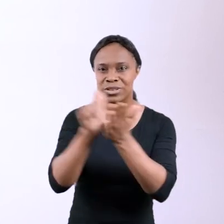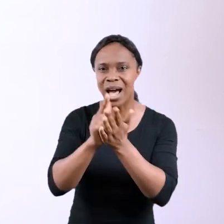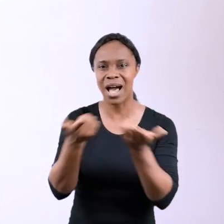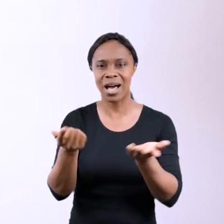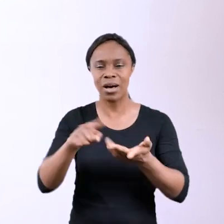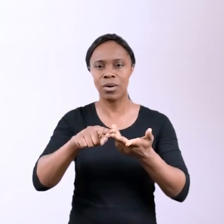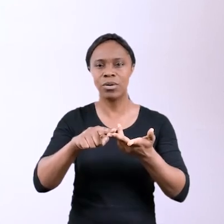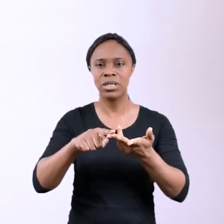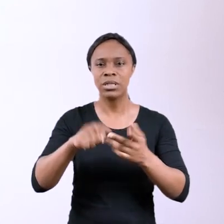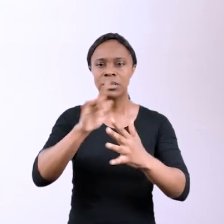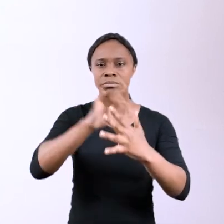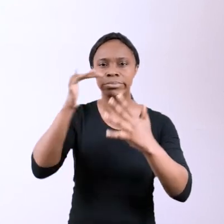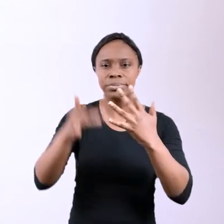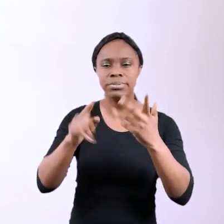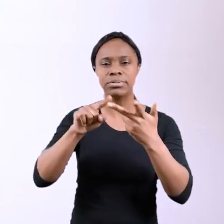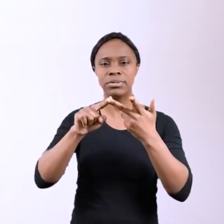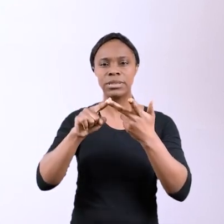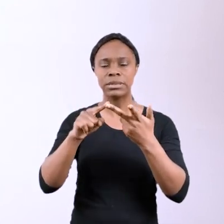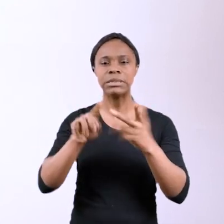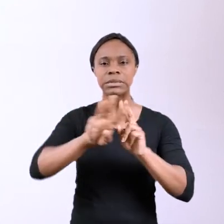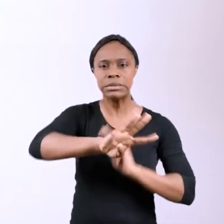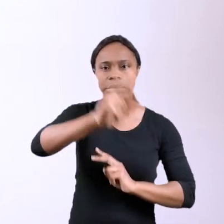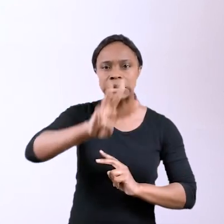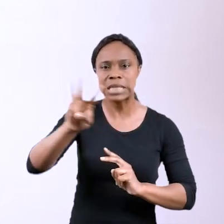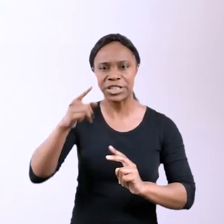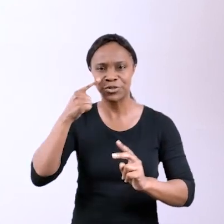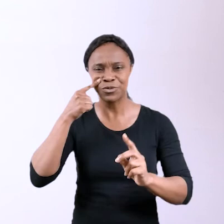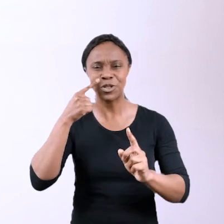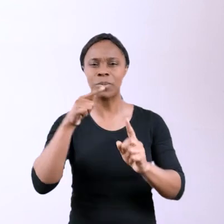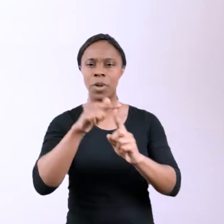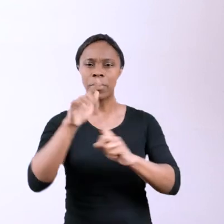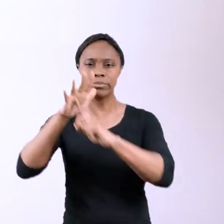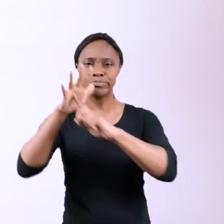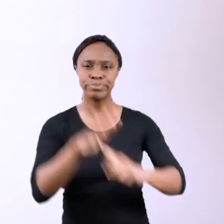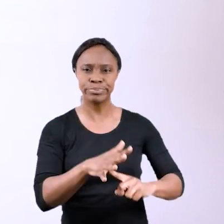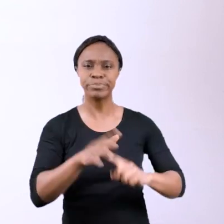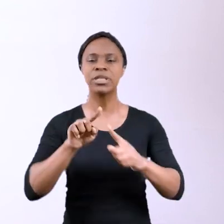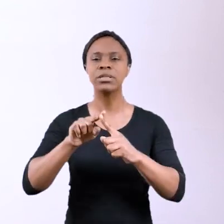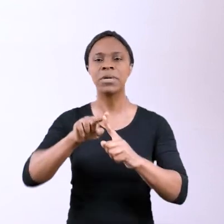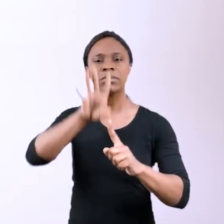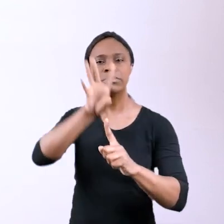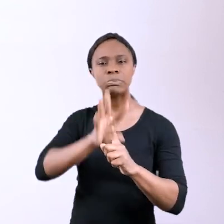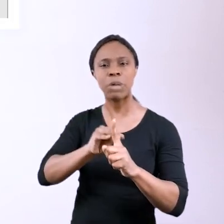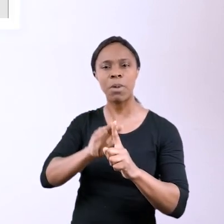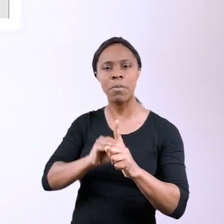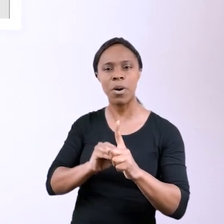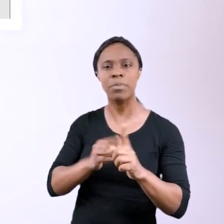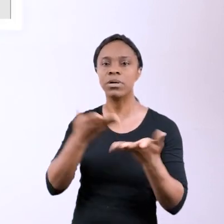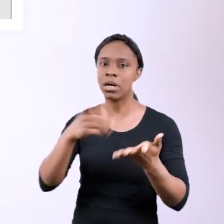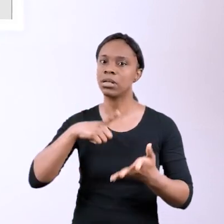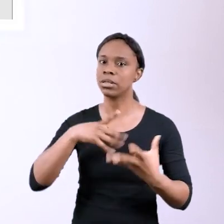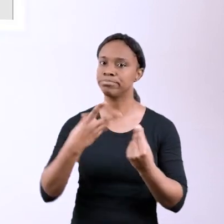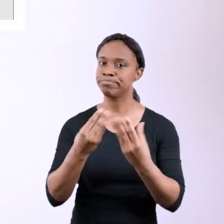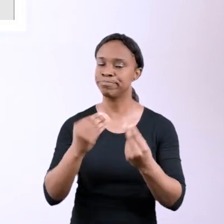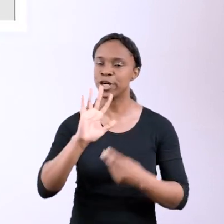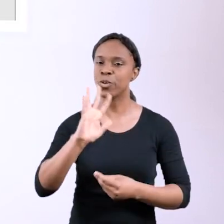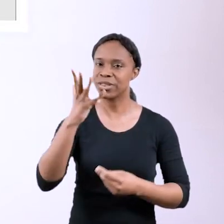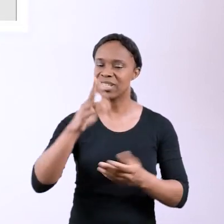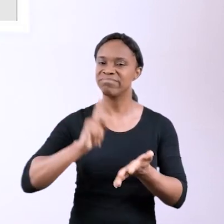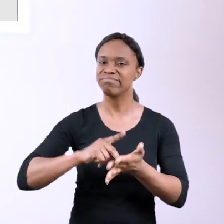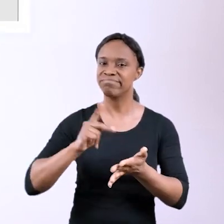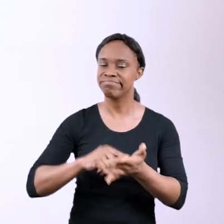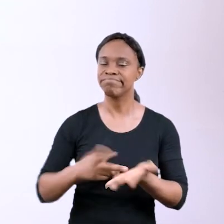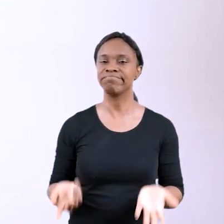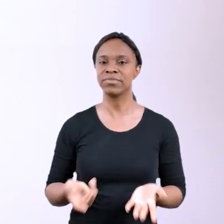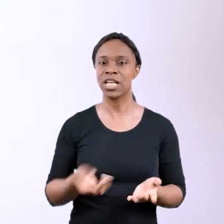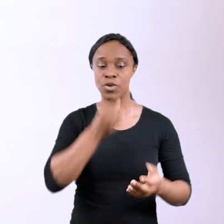sites mostram quanto os assédios moral e sexual são, infelizmente, mais frequentes do que se imagina. Estima-se que 1